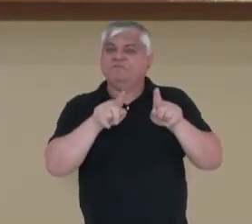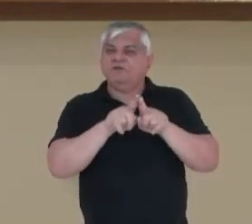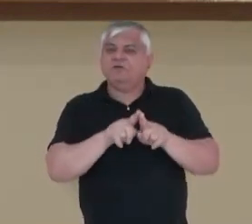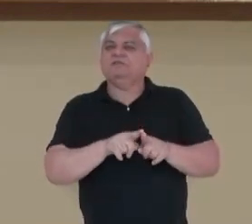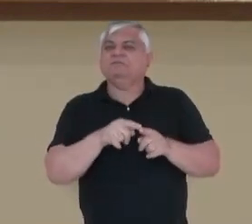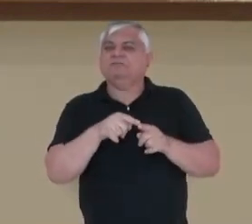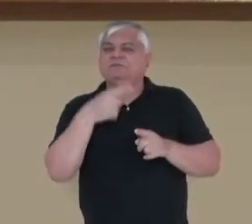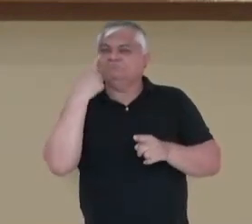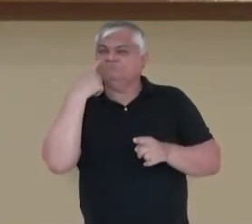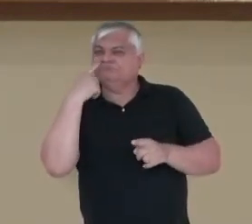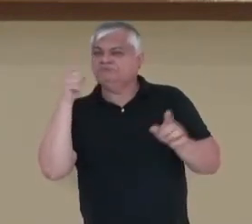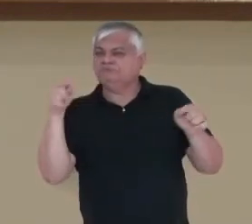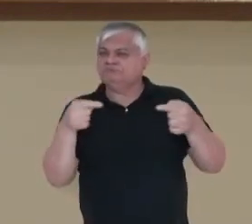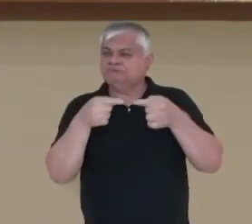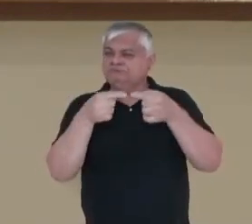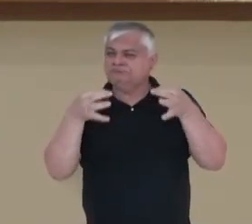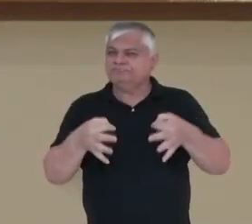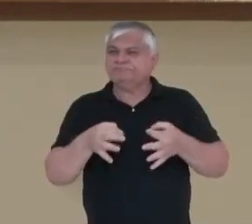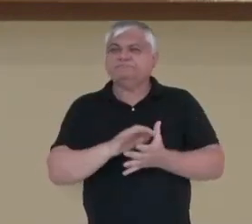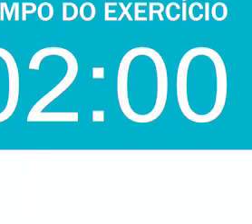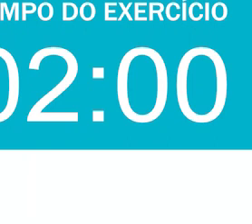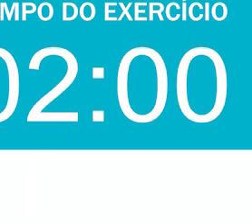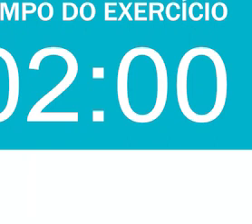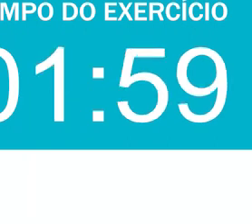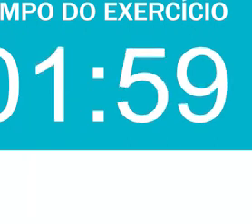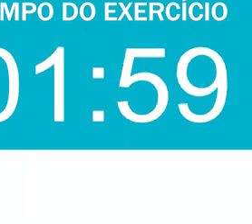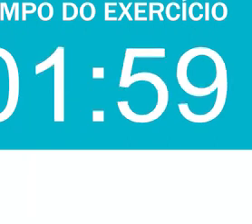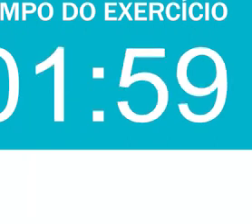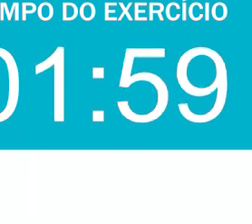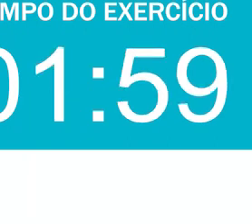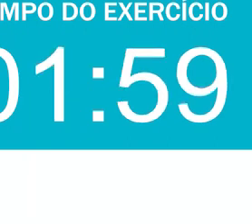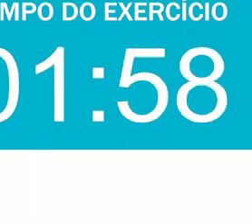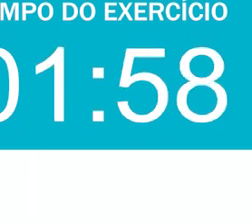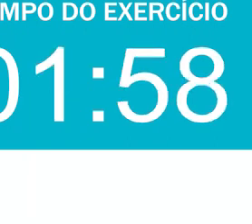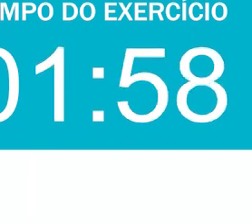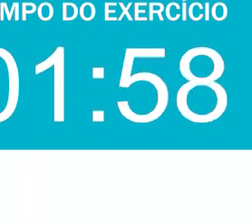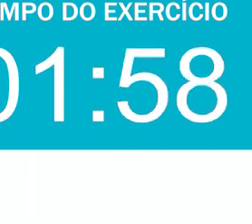gente volta para ver se está certo.